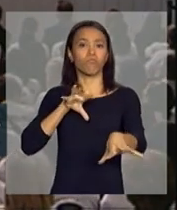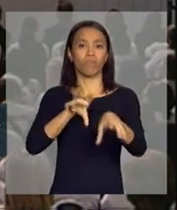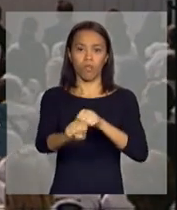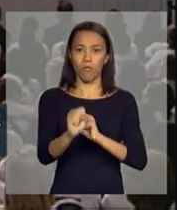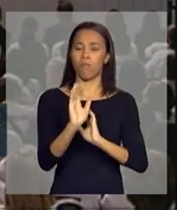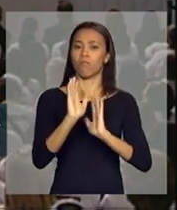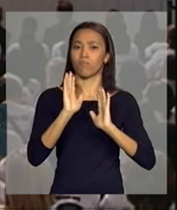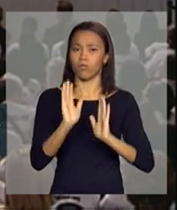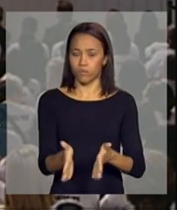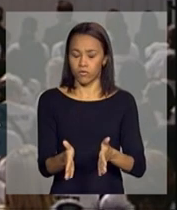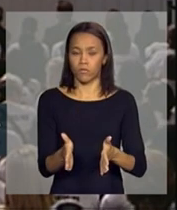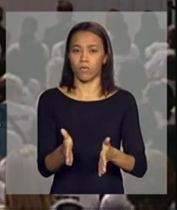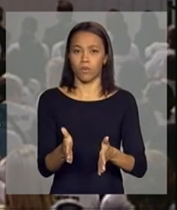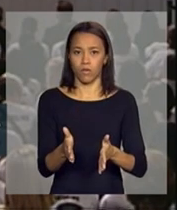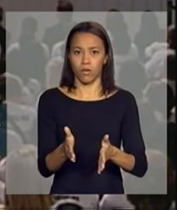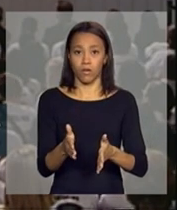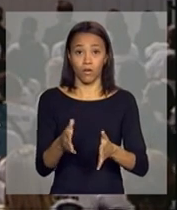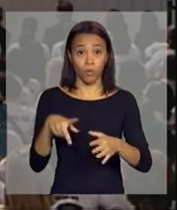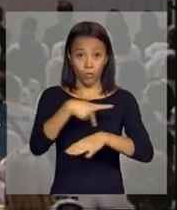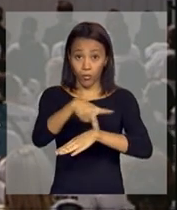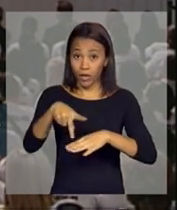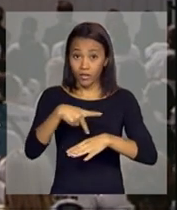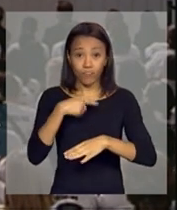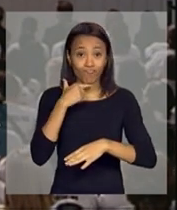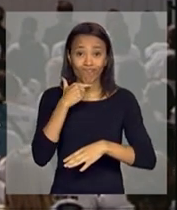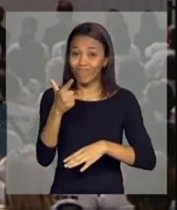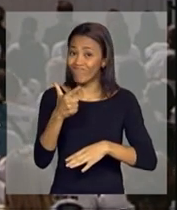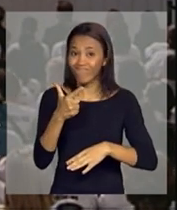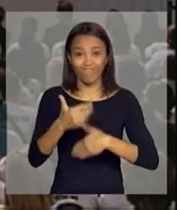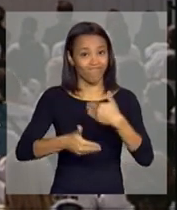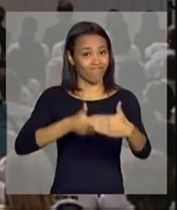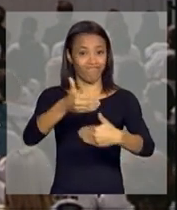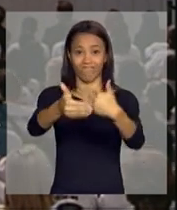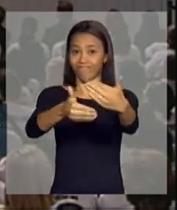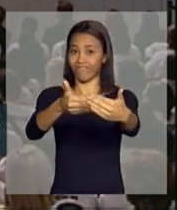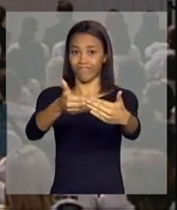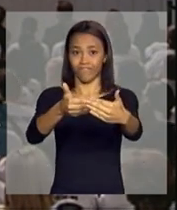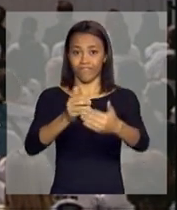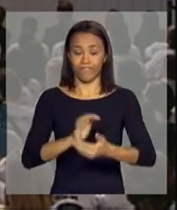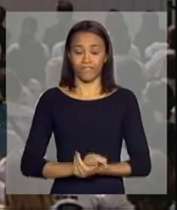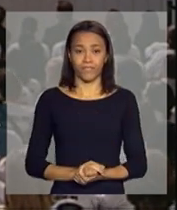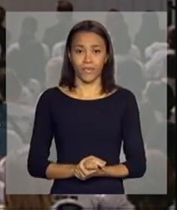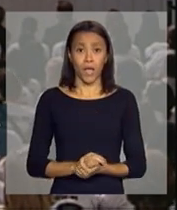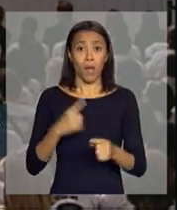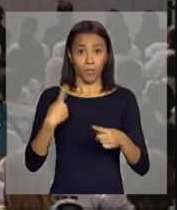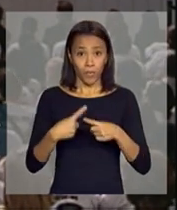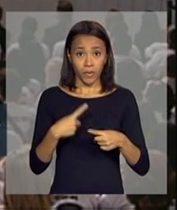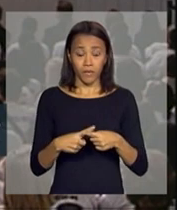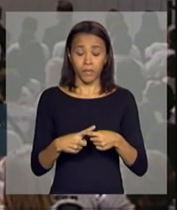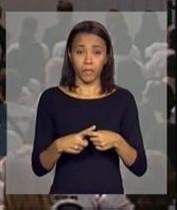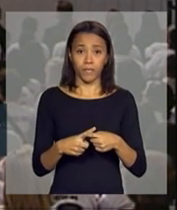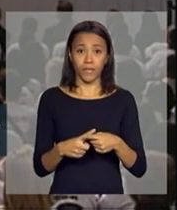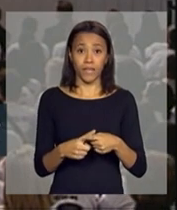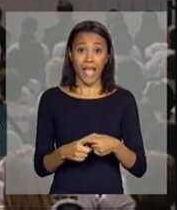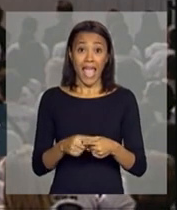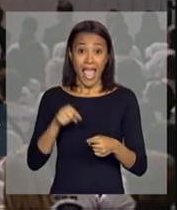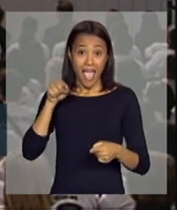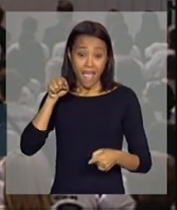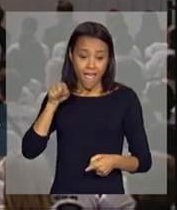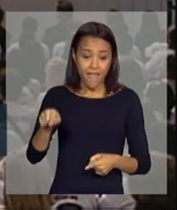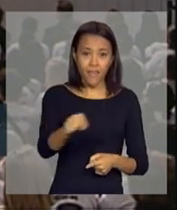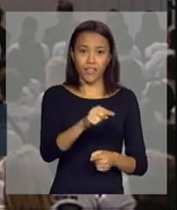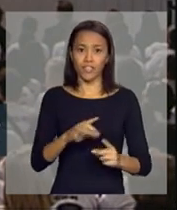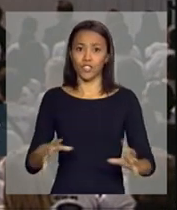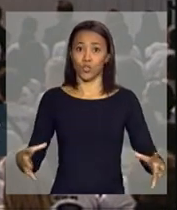formados, o país não avança. Porque são esses, esse